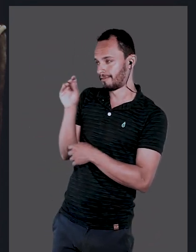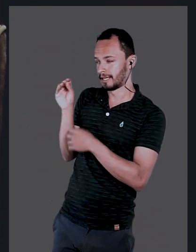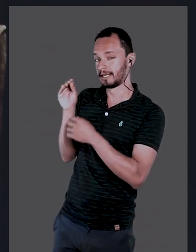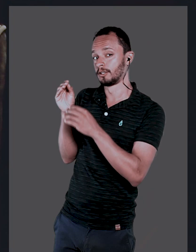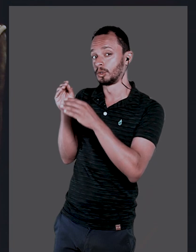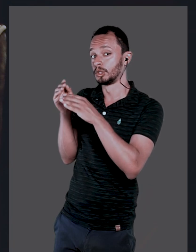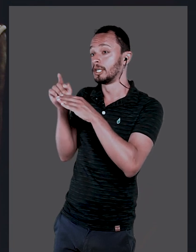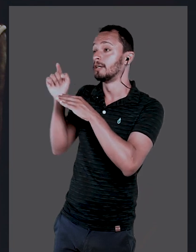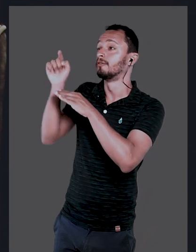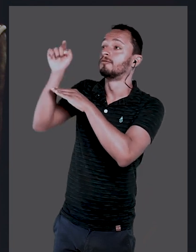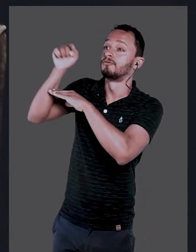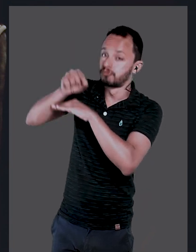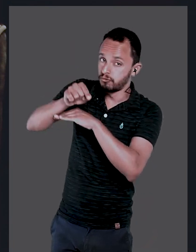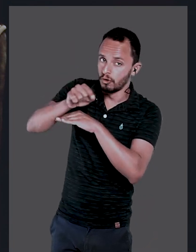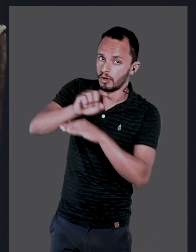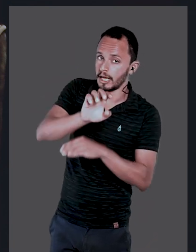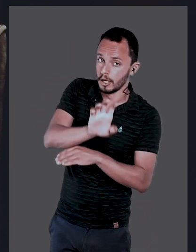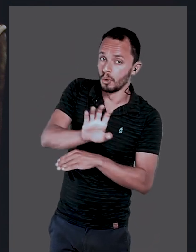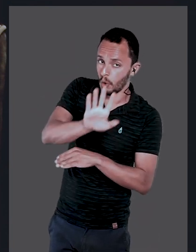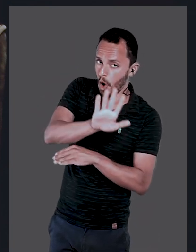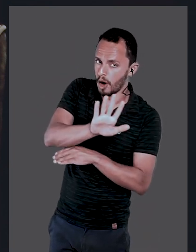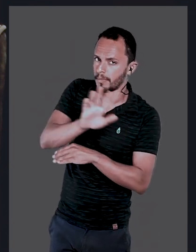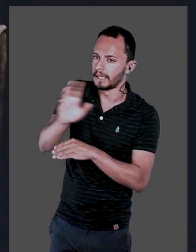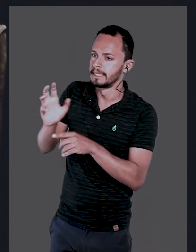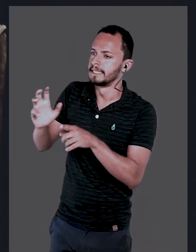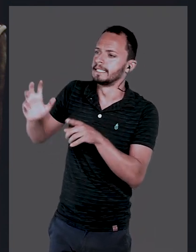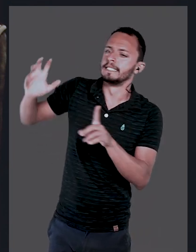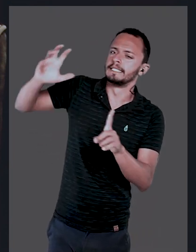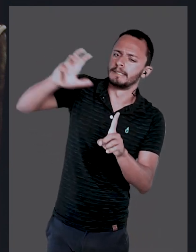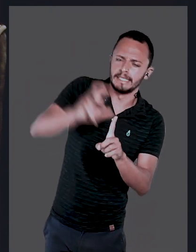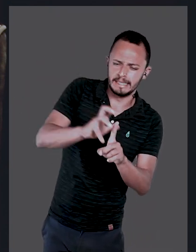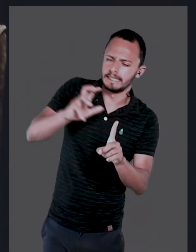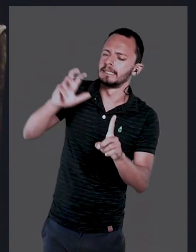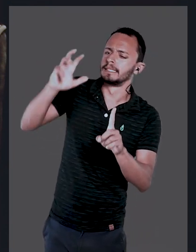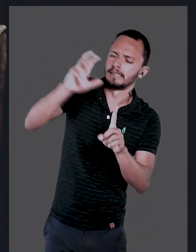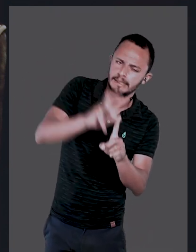todos, mas alguns de nós talvez ficássemos bem